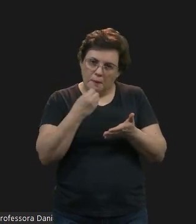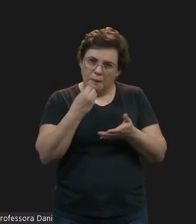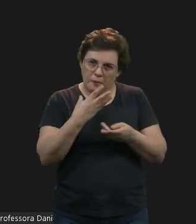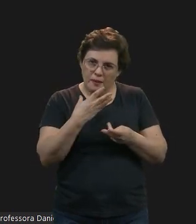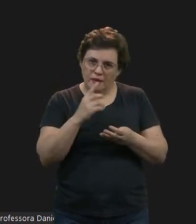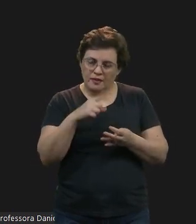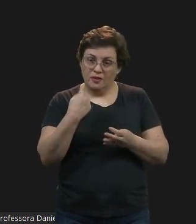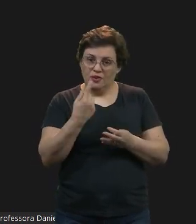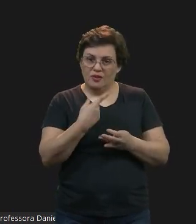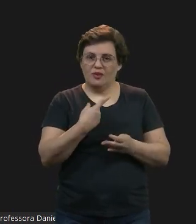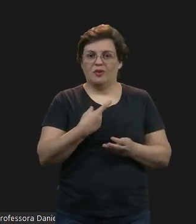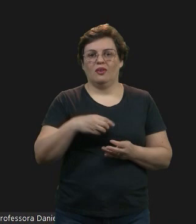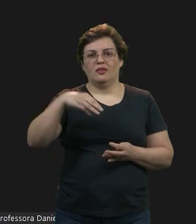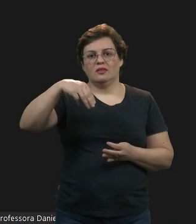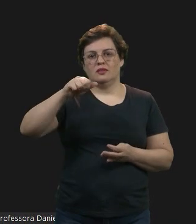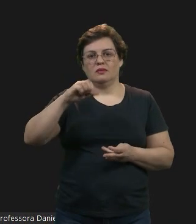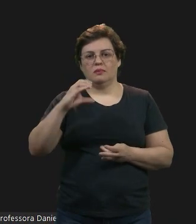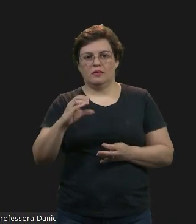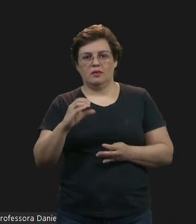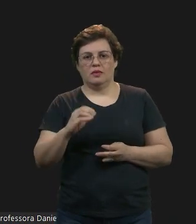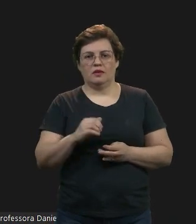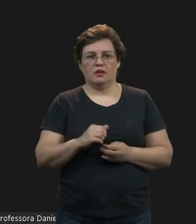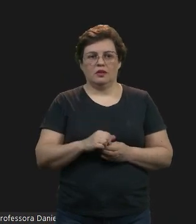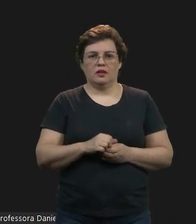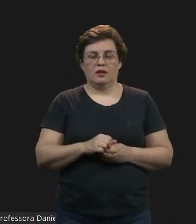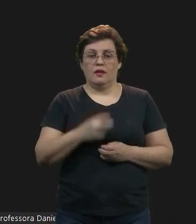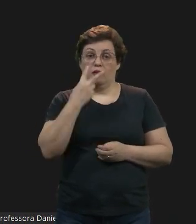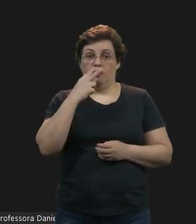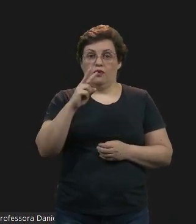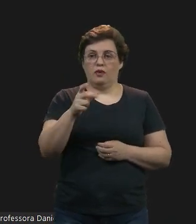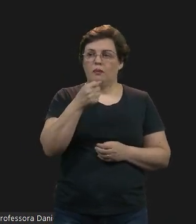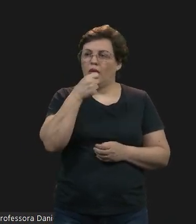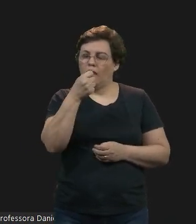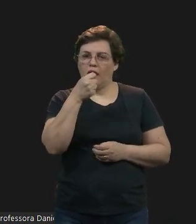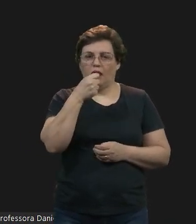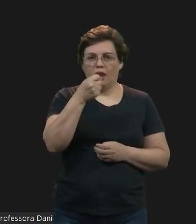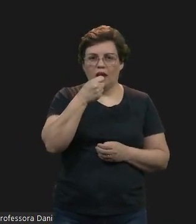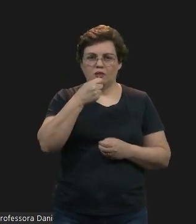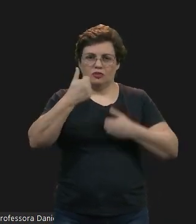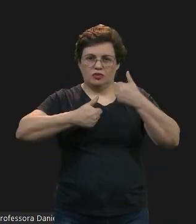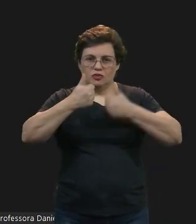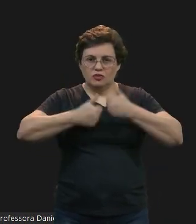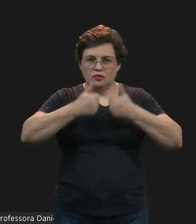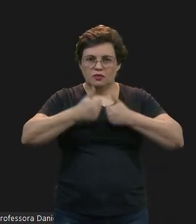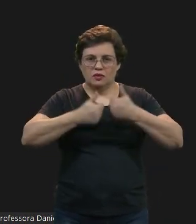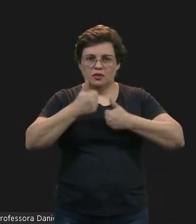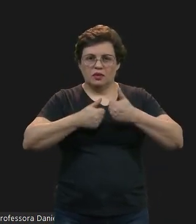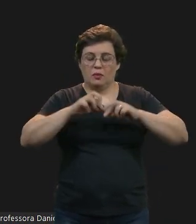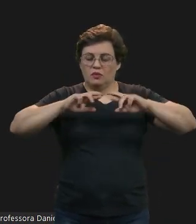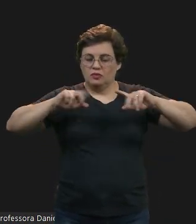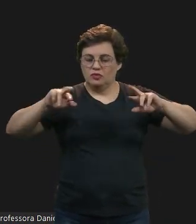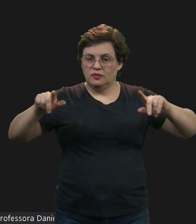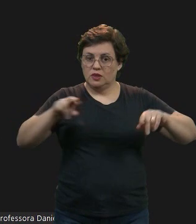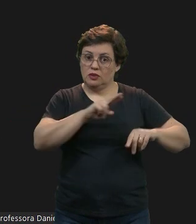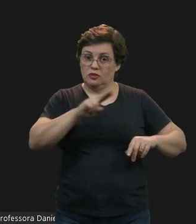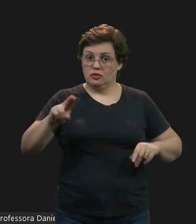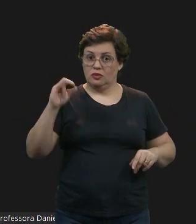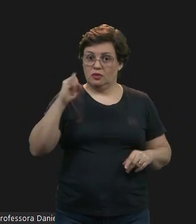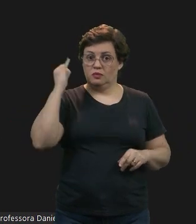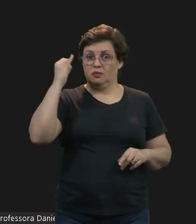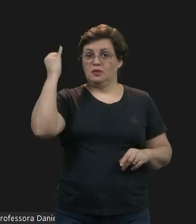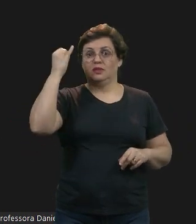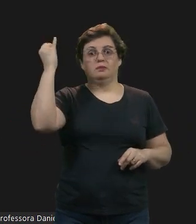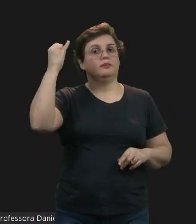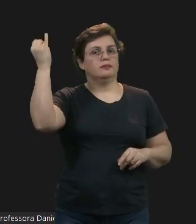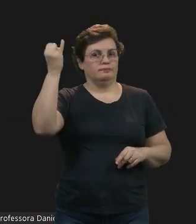Atlético Clube. Às beiras do gramado, viu locutores como Márcio Medeiros, João Marcos Comide, Roberto Marcondes,